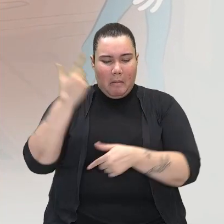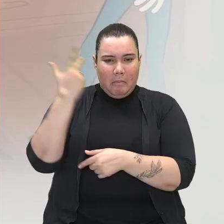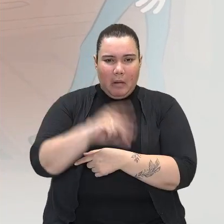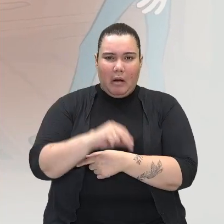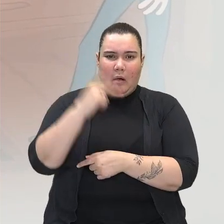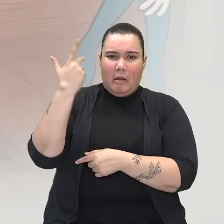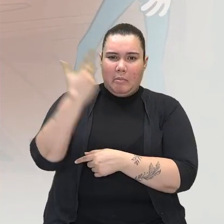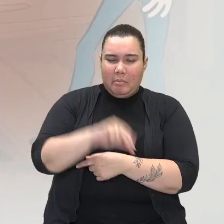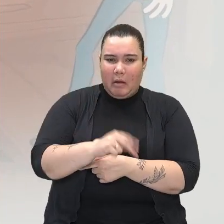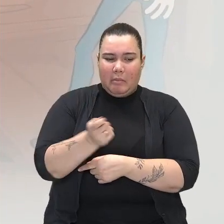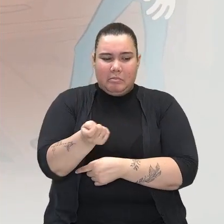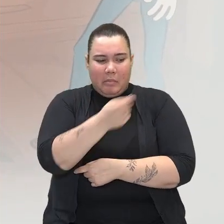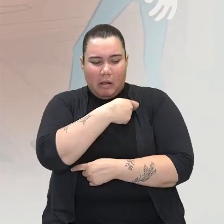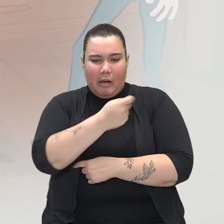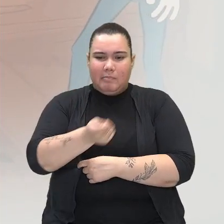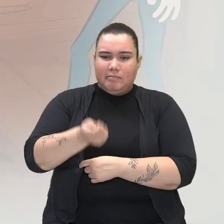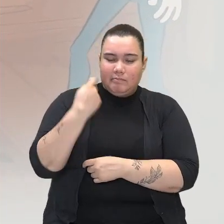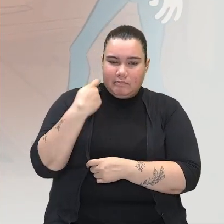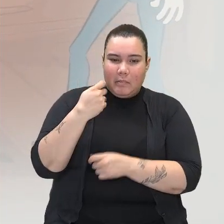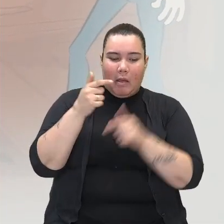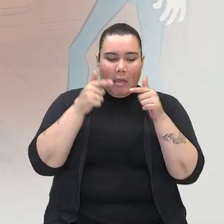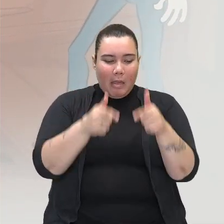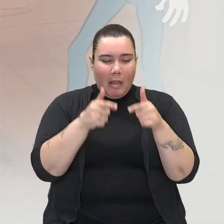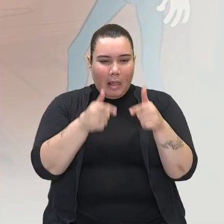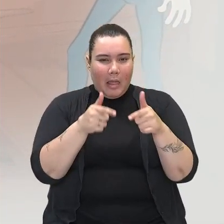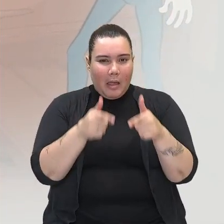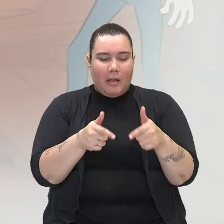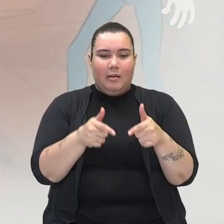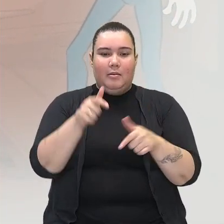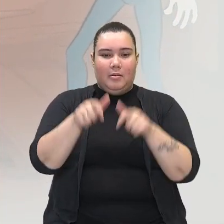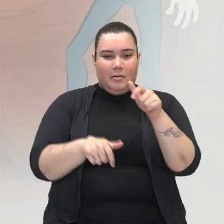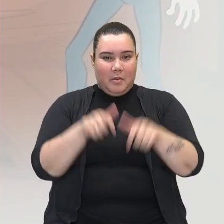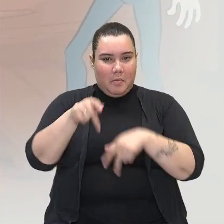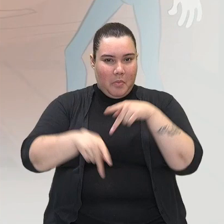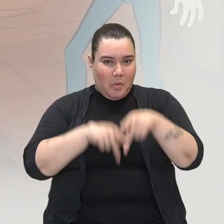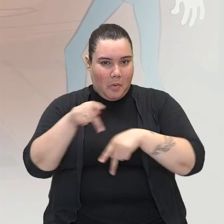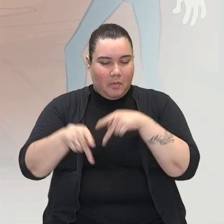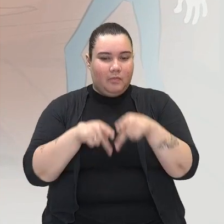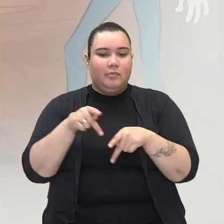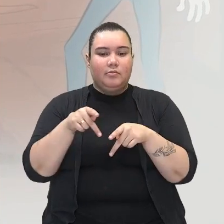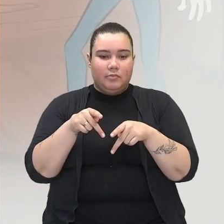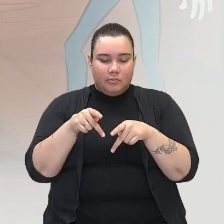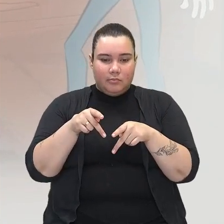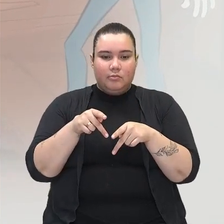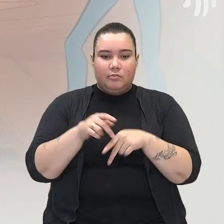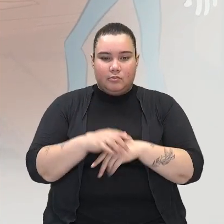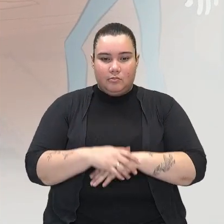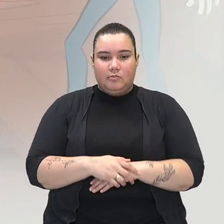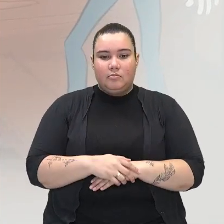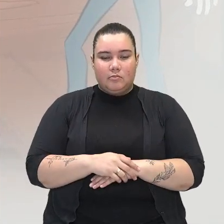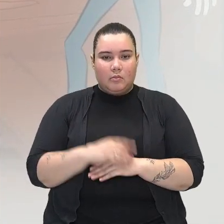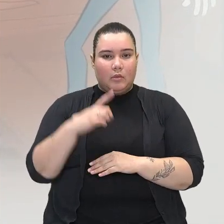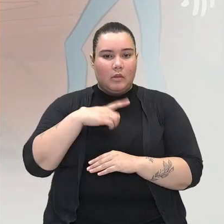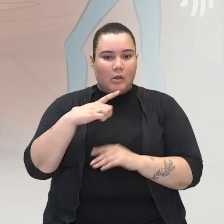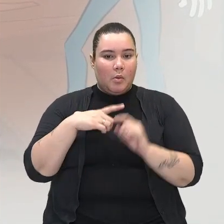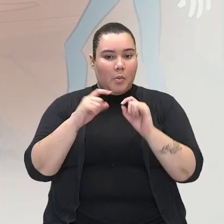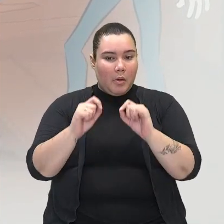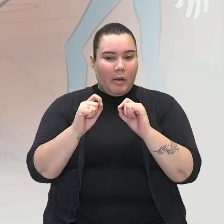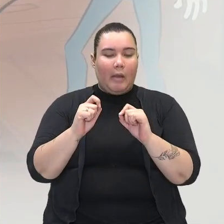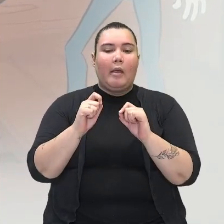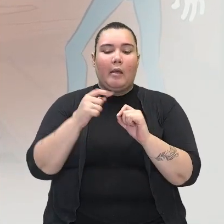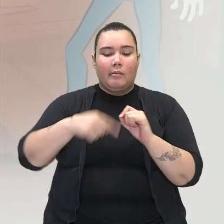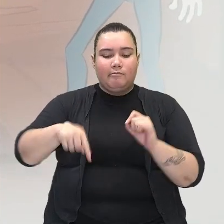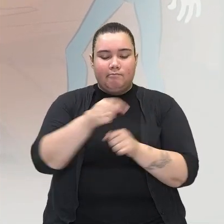escravidão. E assim zombando da morte, dança a lúgubre corte, ao som do açoute